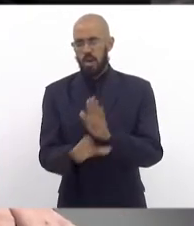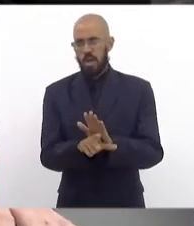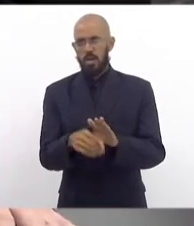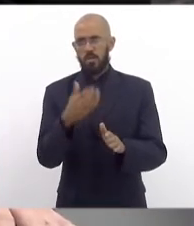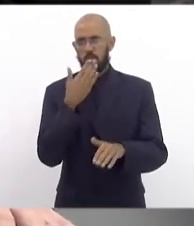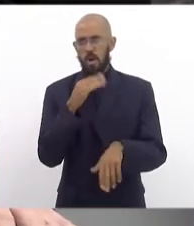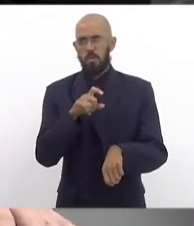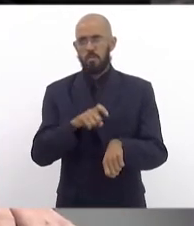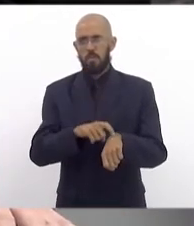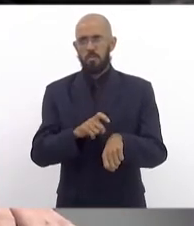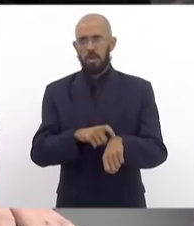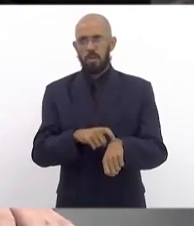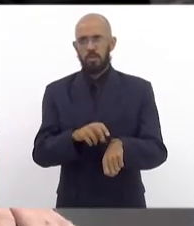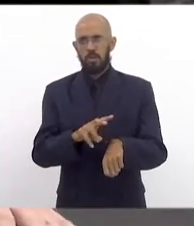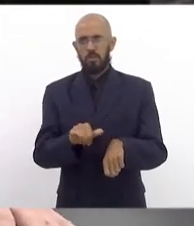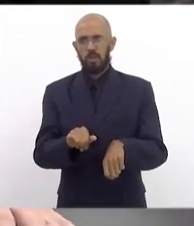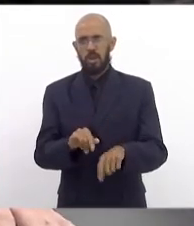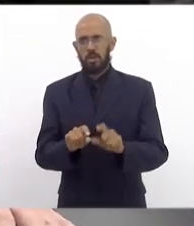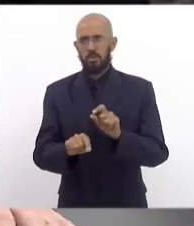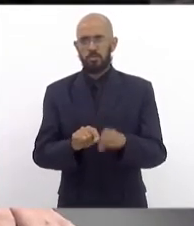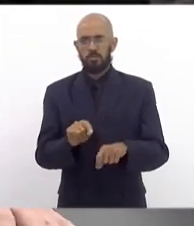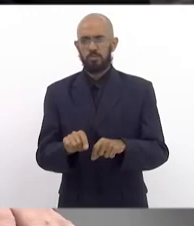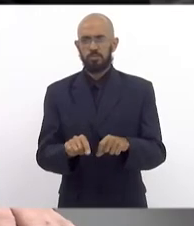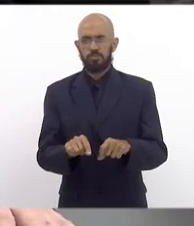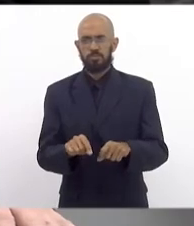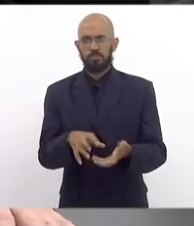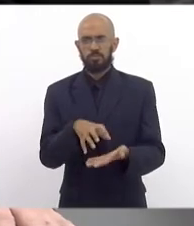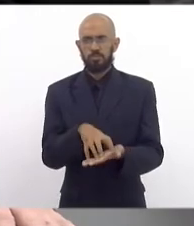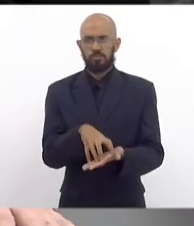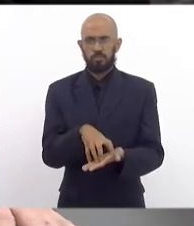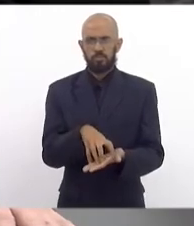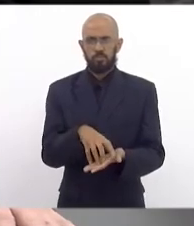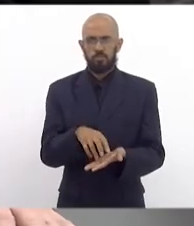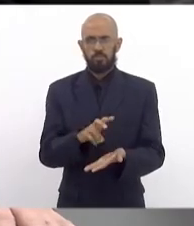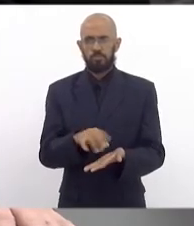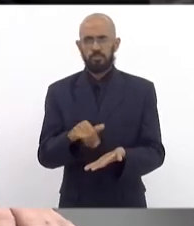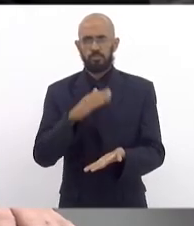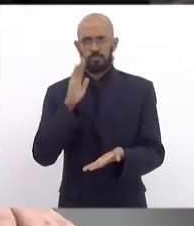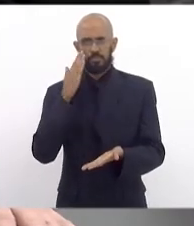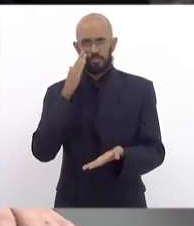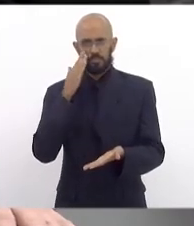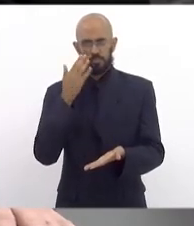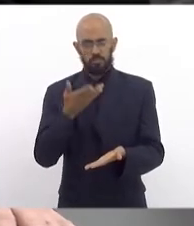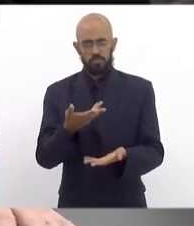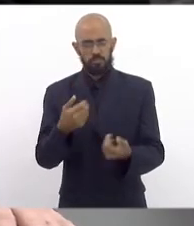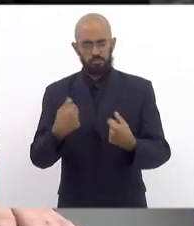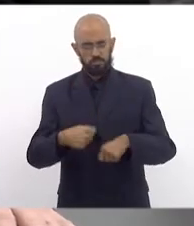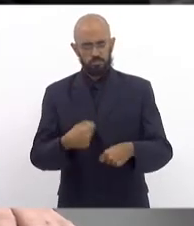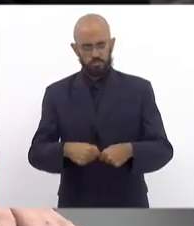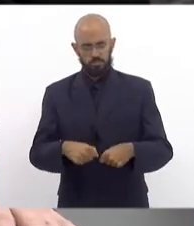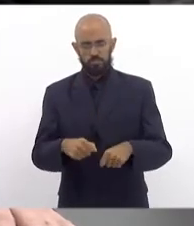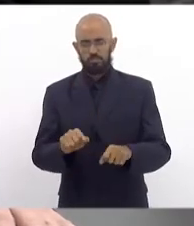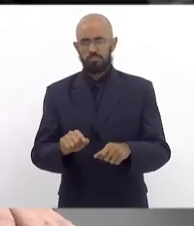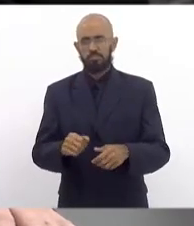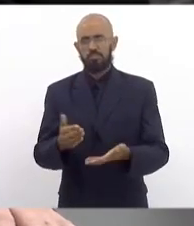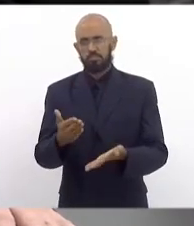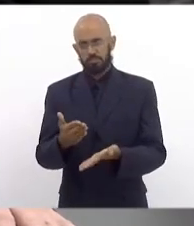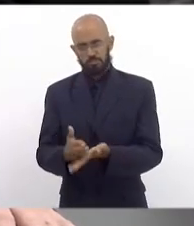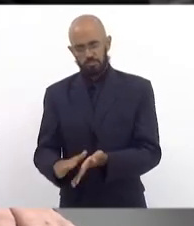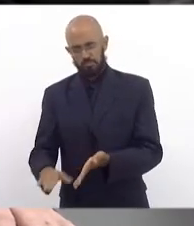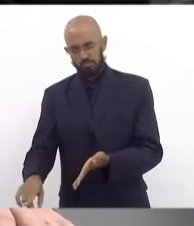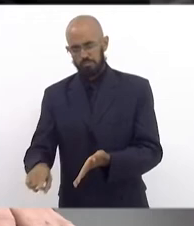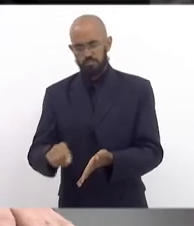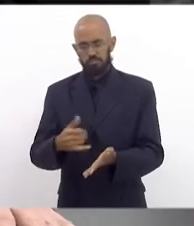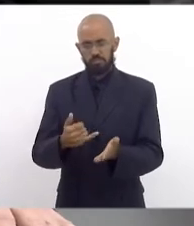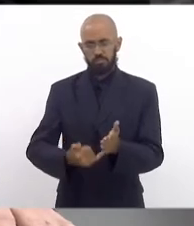ele vai em qual momento em qual setor ele vai entender que merece uma mereço uma renúncia fiscal